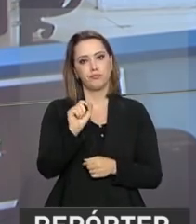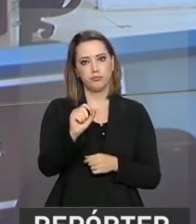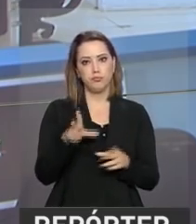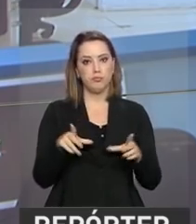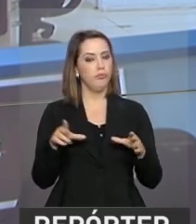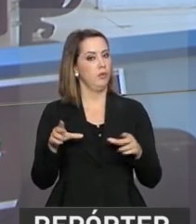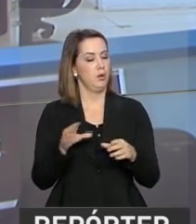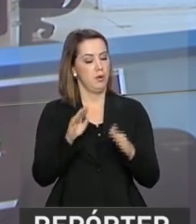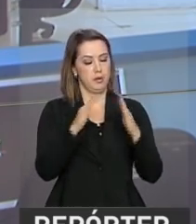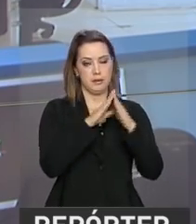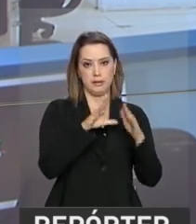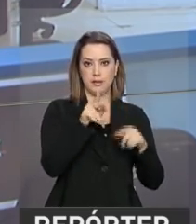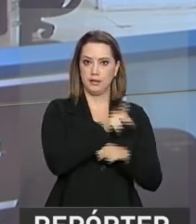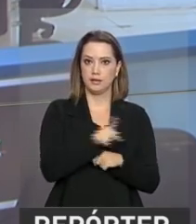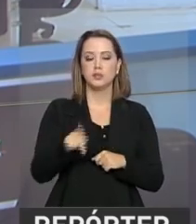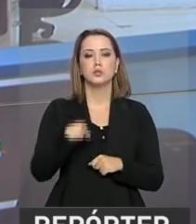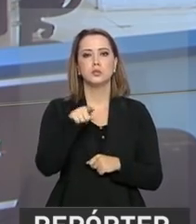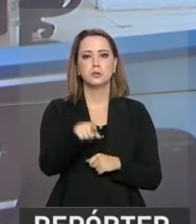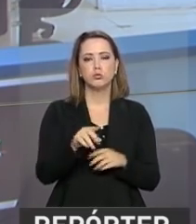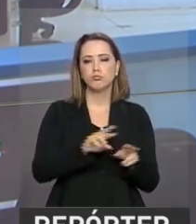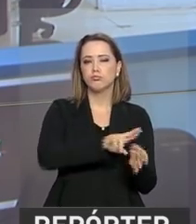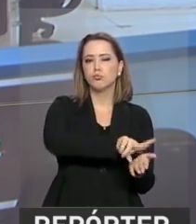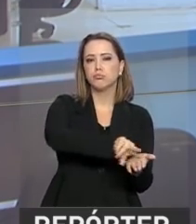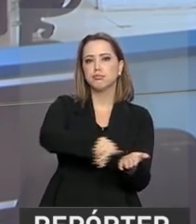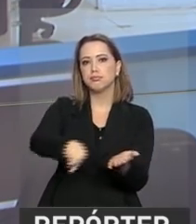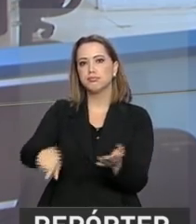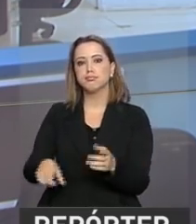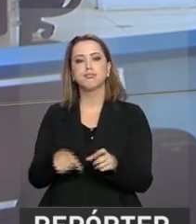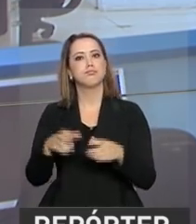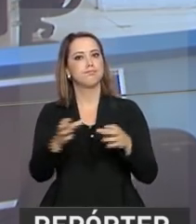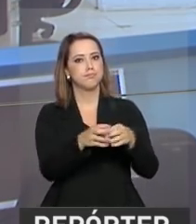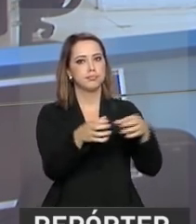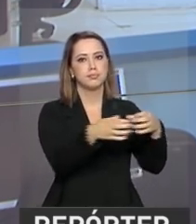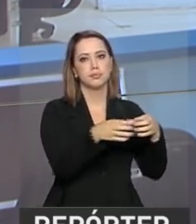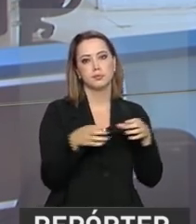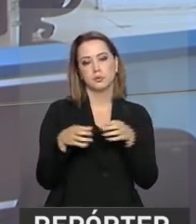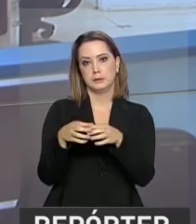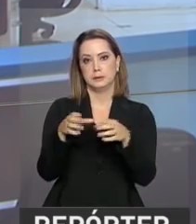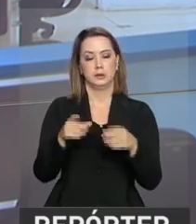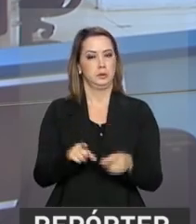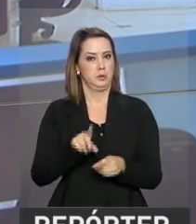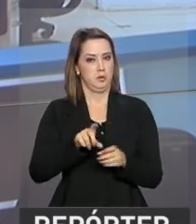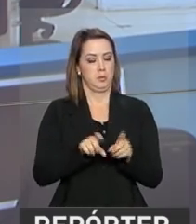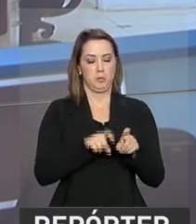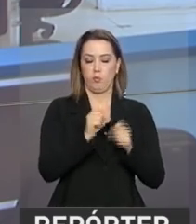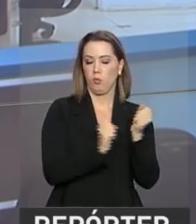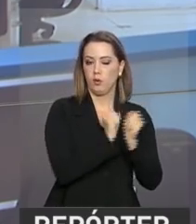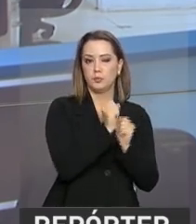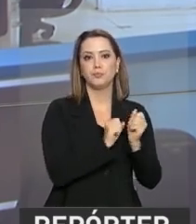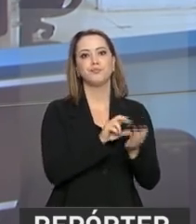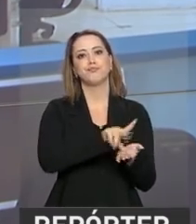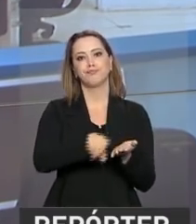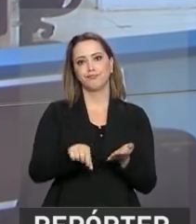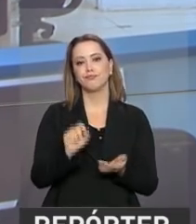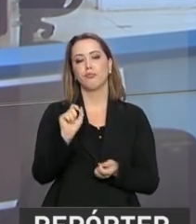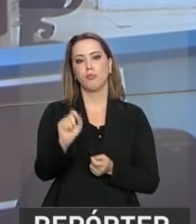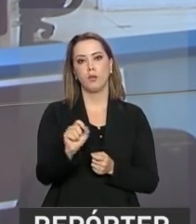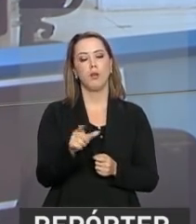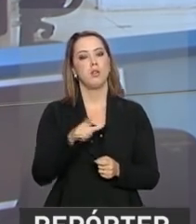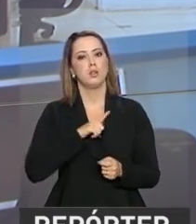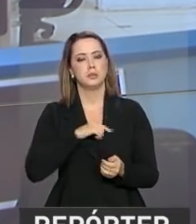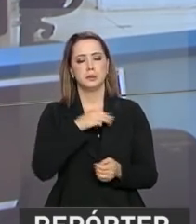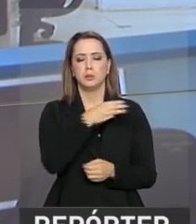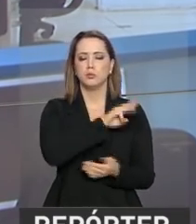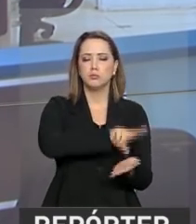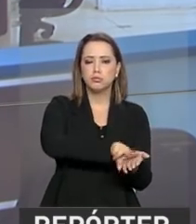representantes da agricultura do comércio da educação da Saúde tecnologia da indústria entre outros participaram também Os ministros da